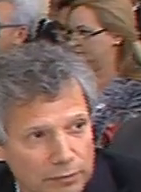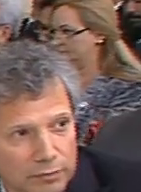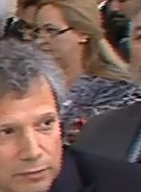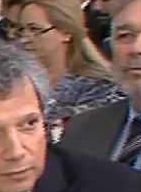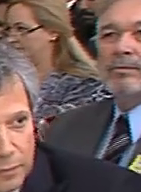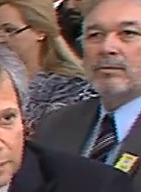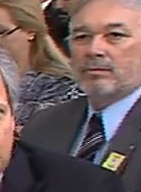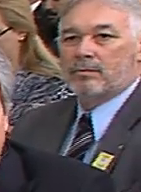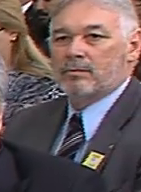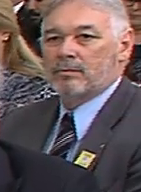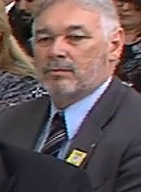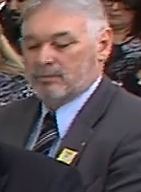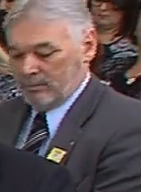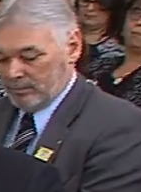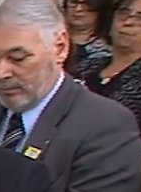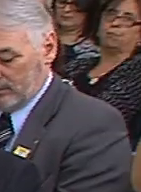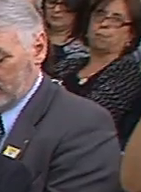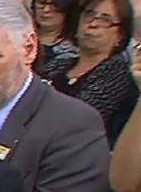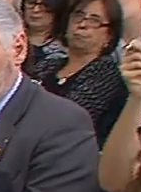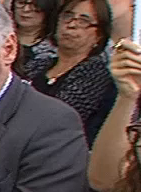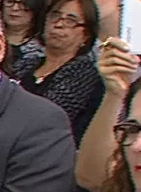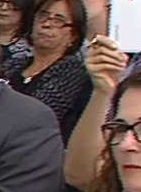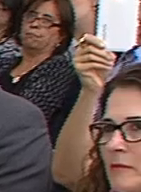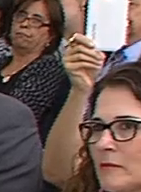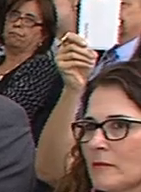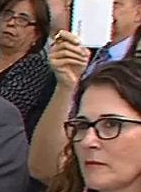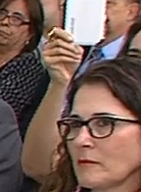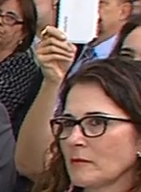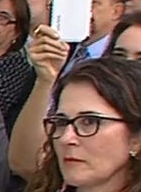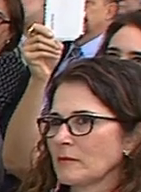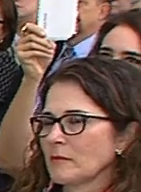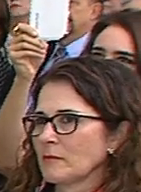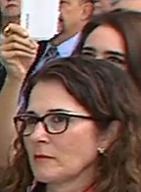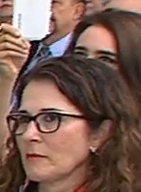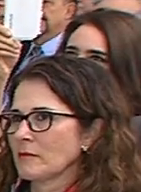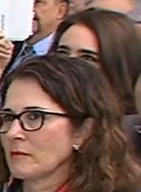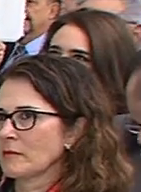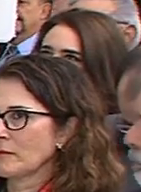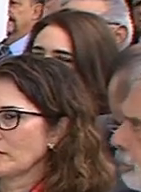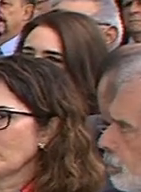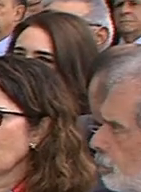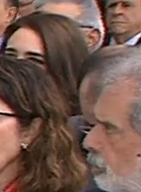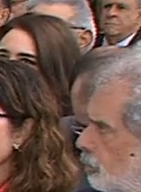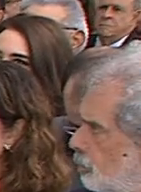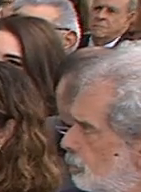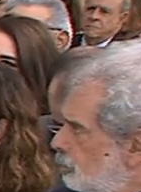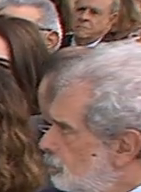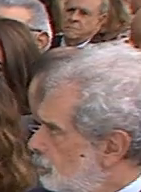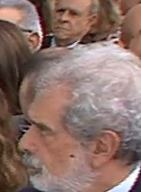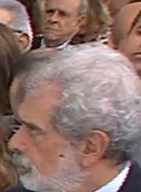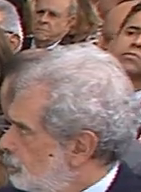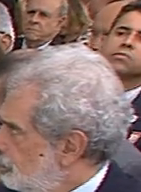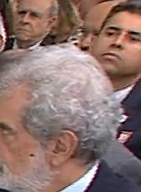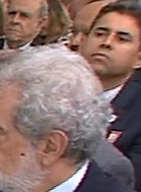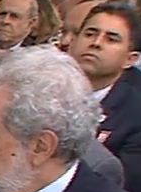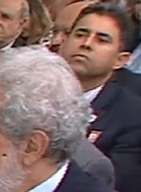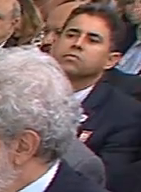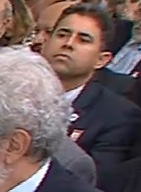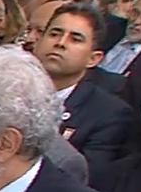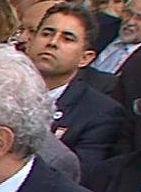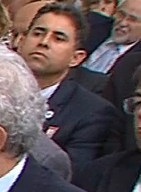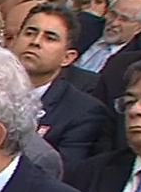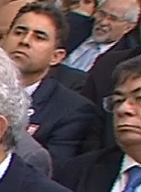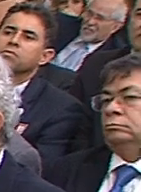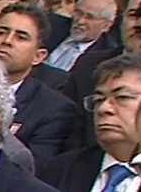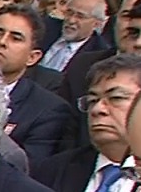da micro e pequena empresa da secretaria de governo da presidência da república meu querido amigo e